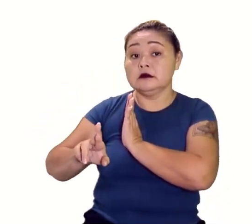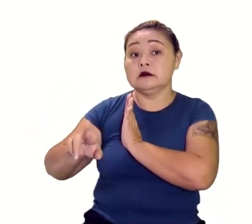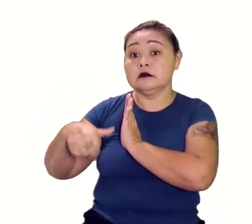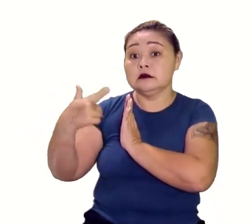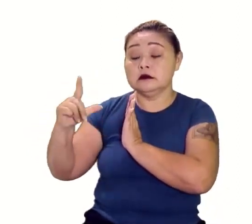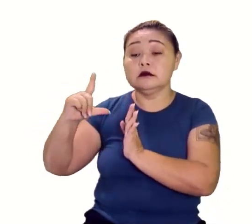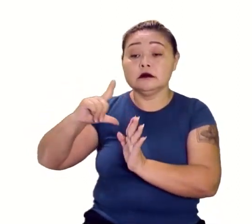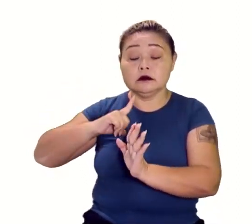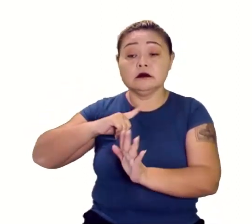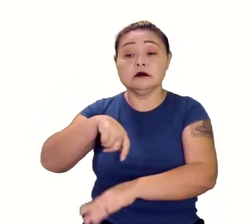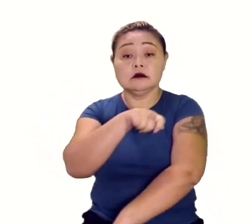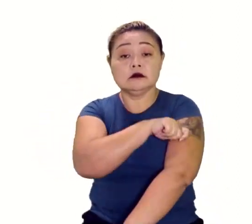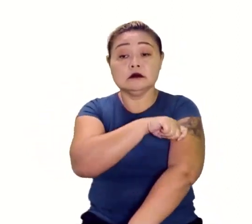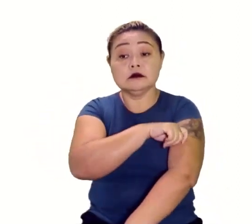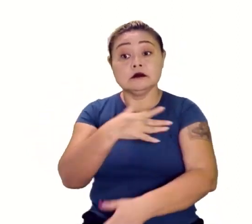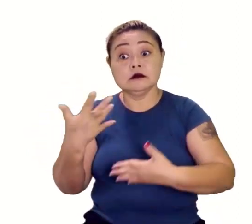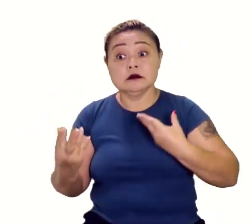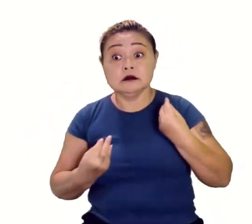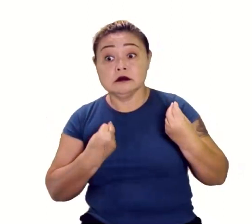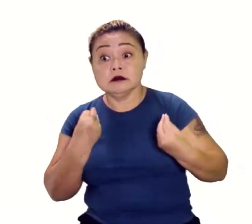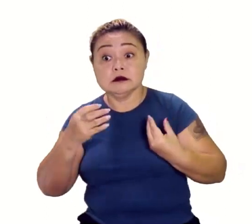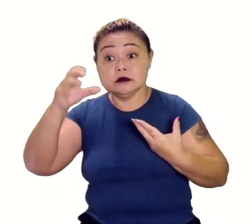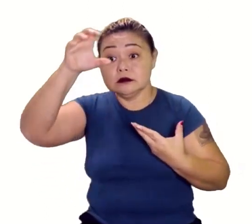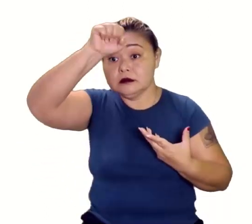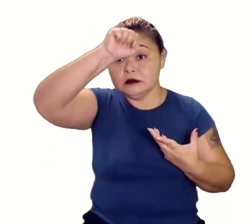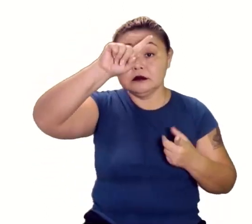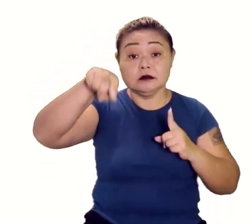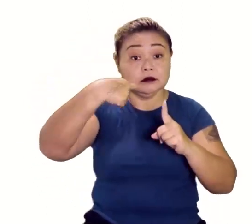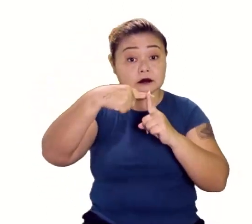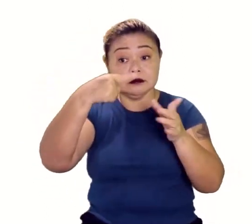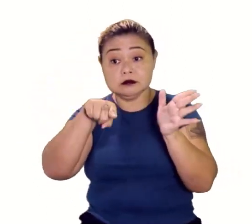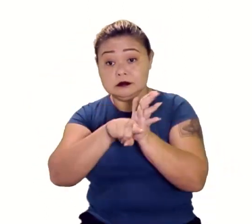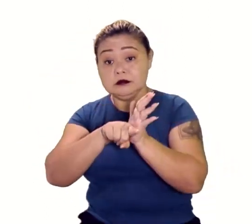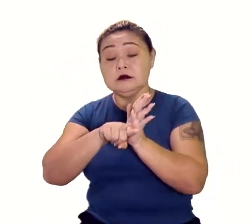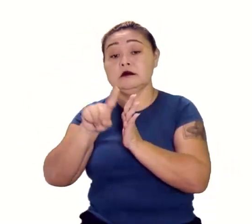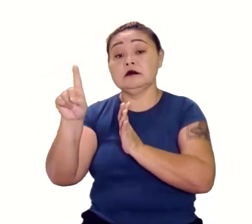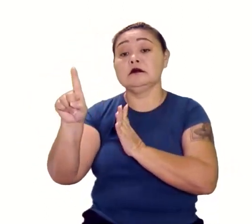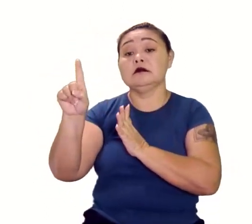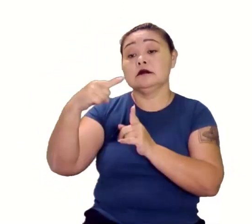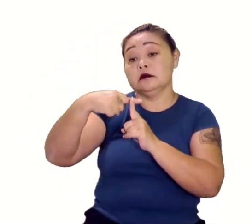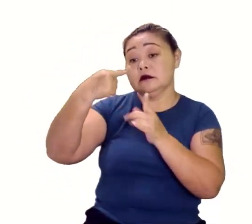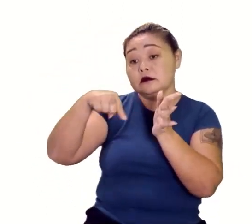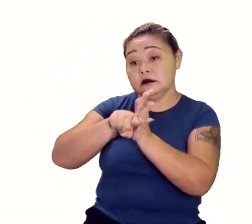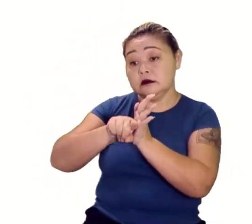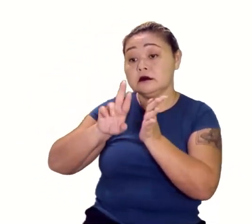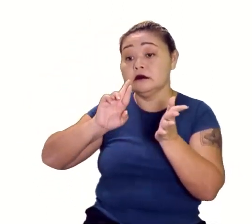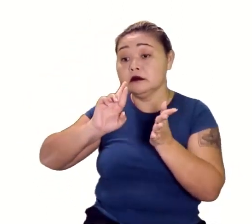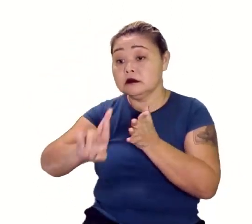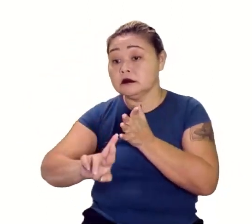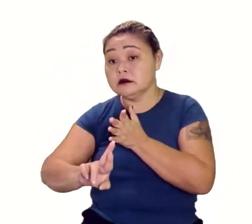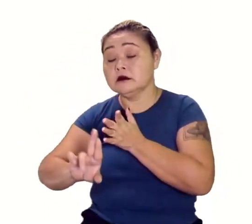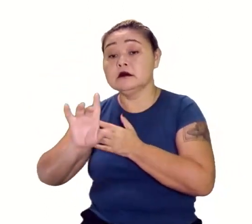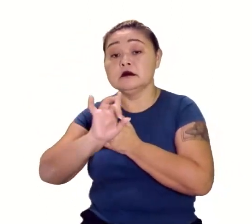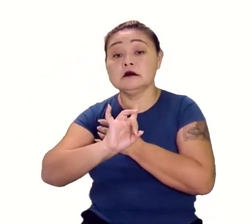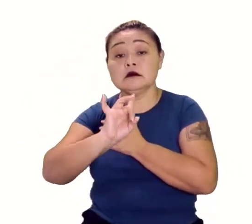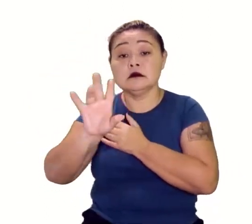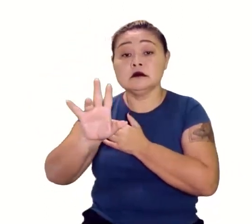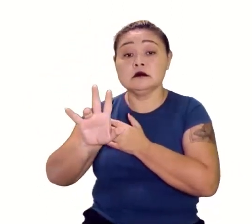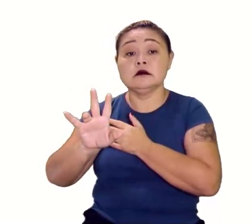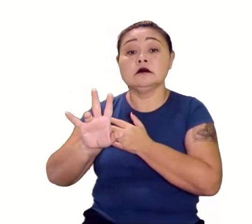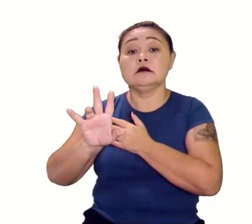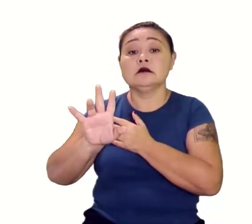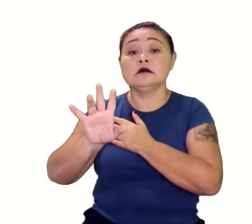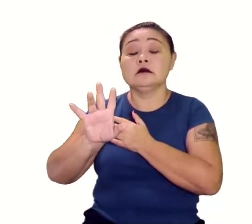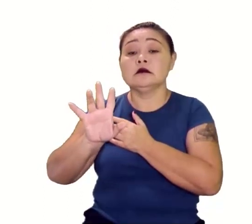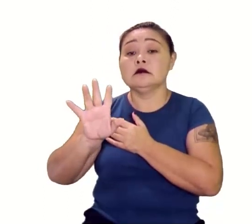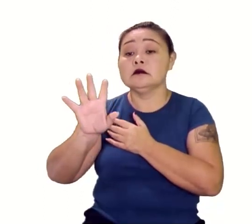Já teve aluno ali que ficou ali meio que... mas eu aprendi que tem um mais ou menos. O sinal de mais ou menos só é